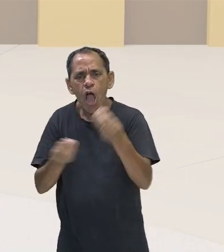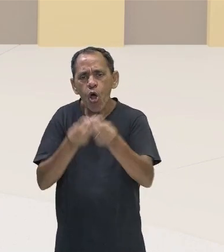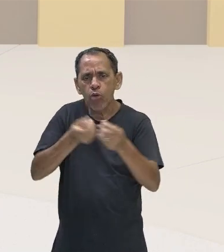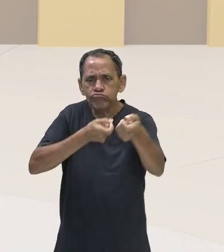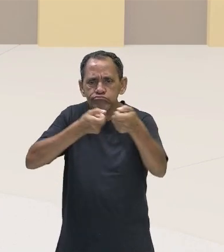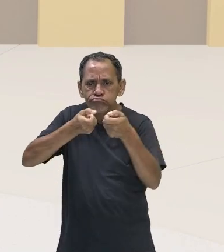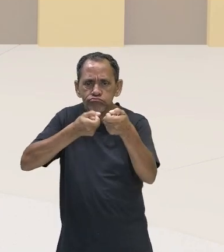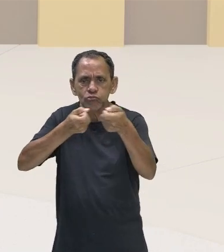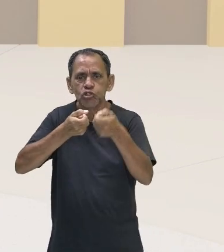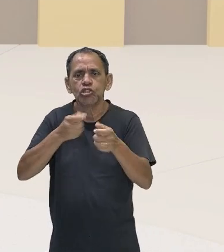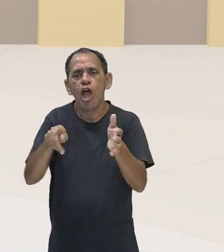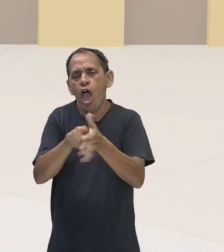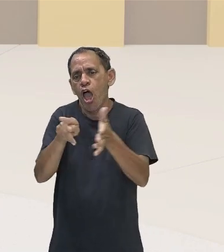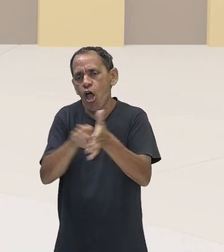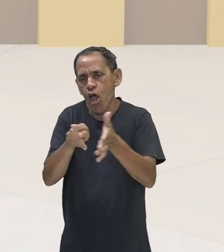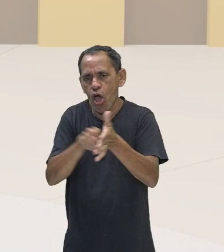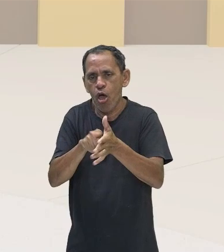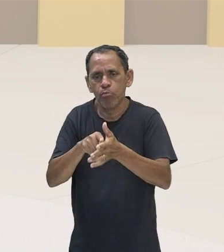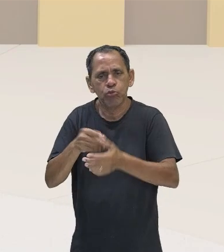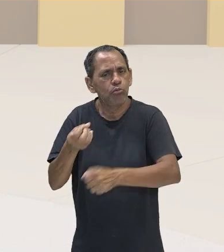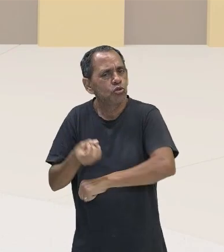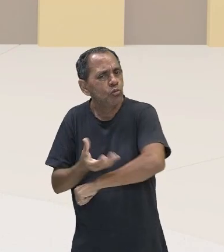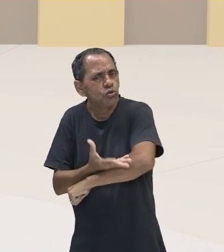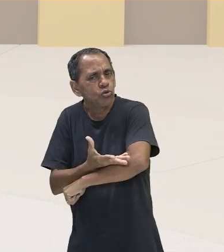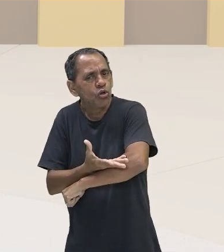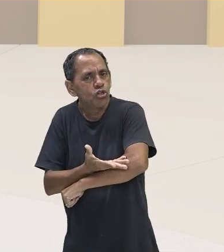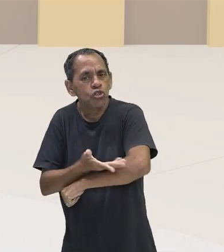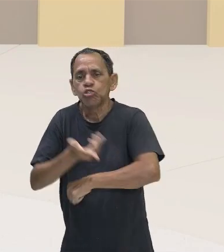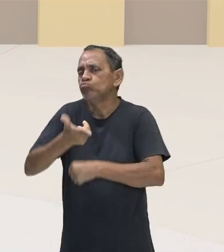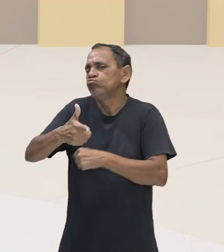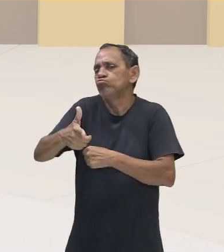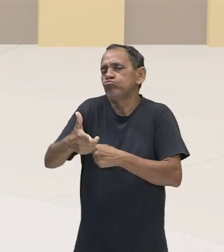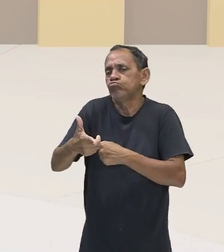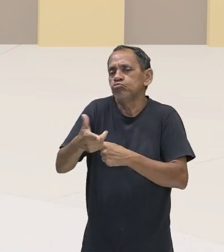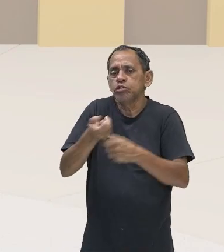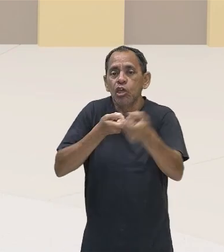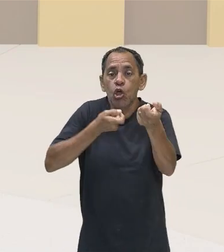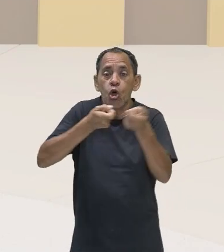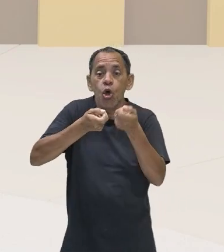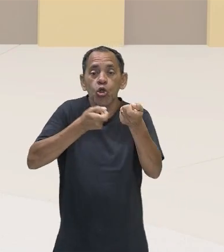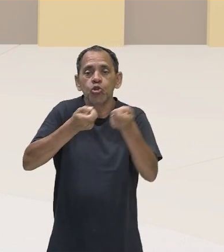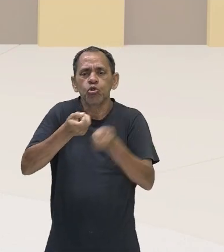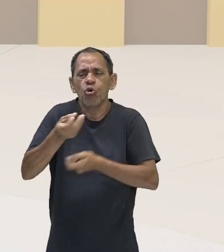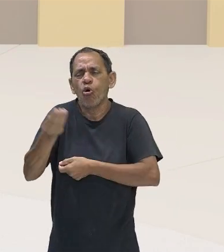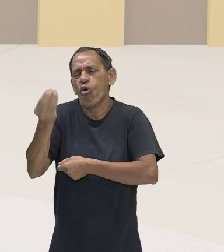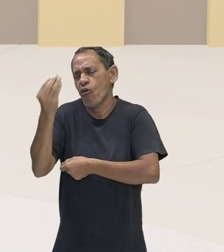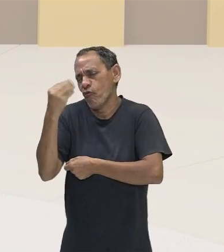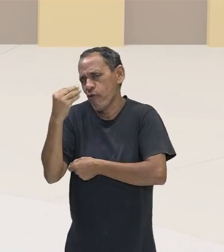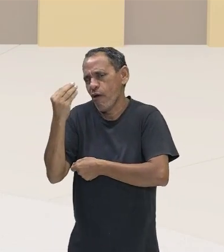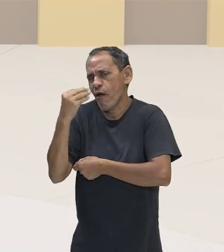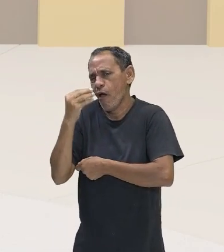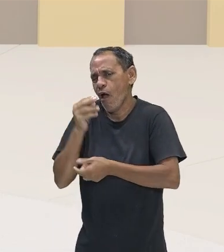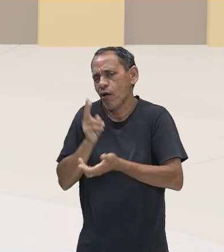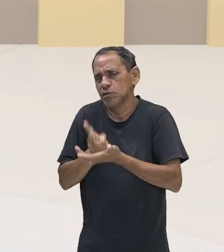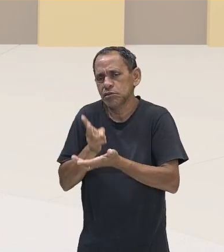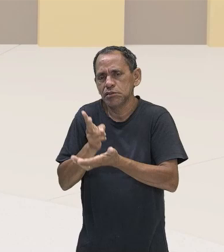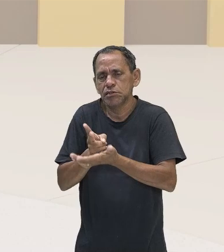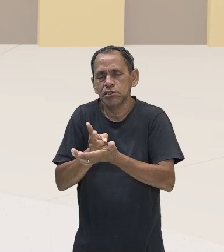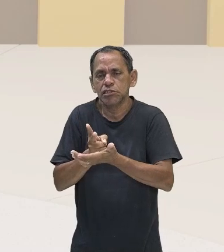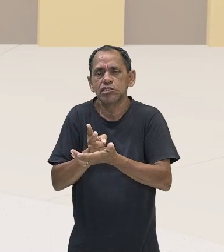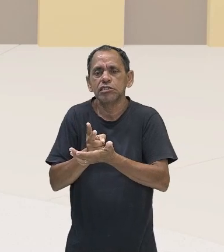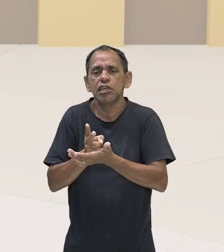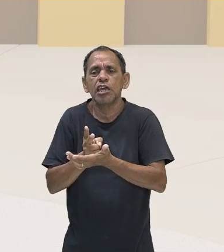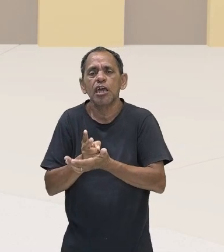não tenho esse controle, se eu me destempero, né, se eu me fragilizo muito, isso é um sinal de que a minha autoestima está, de